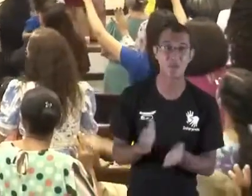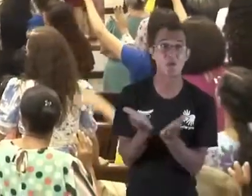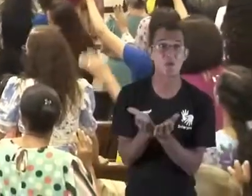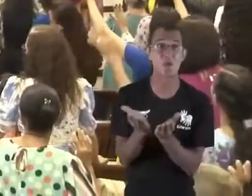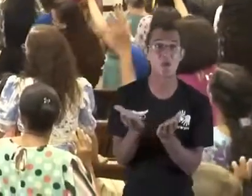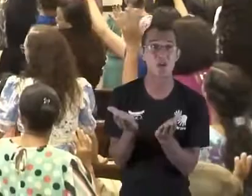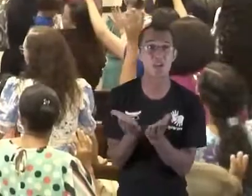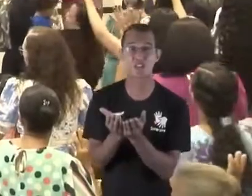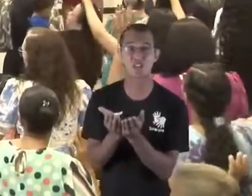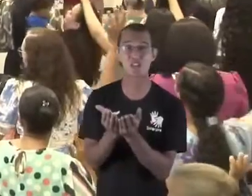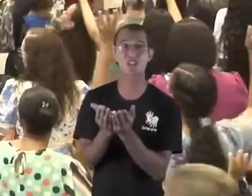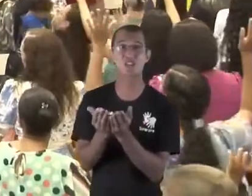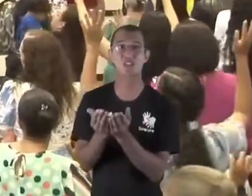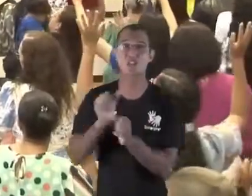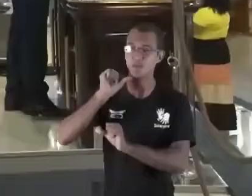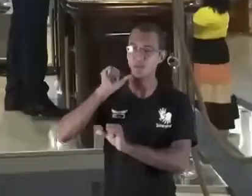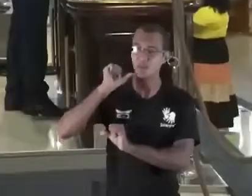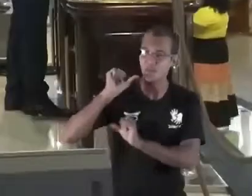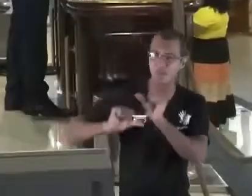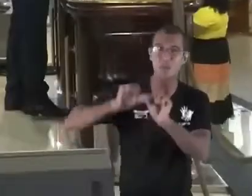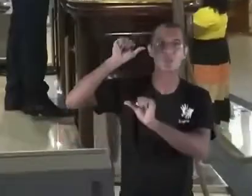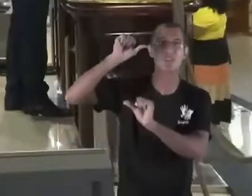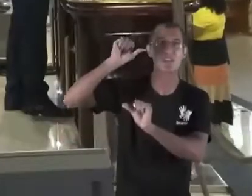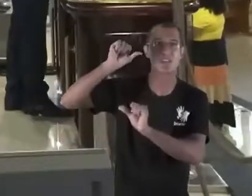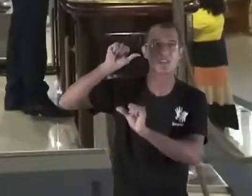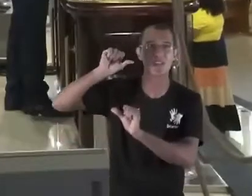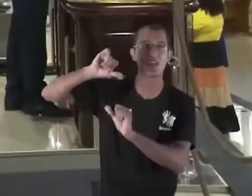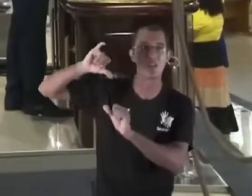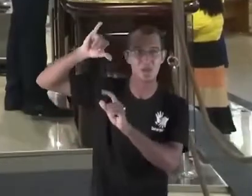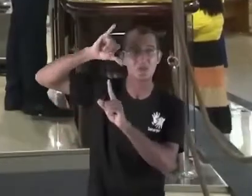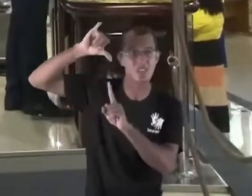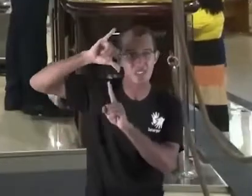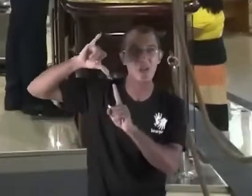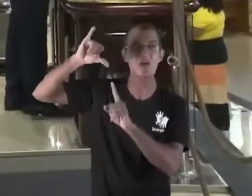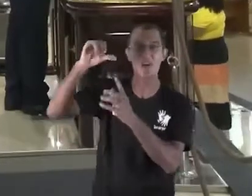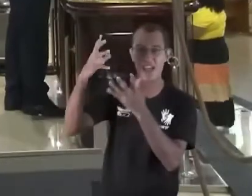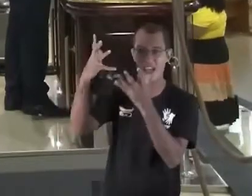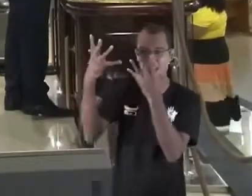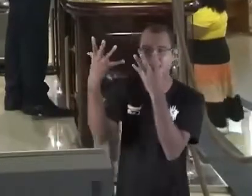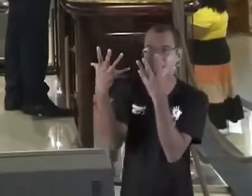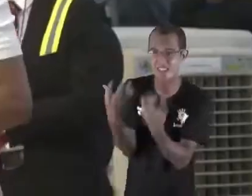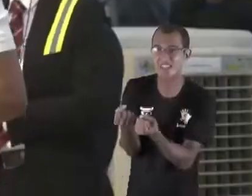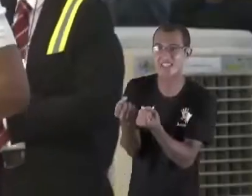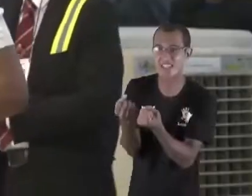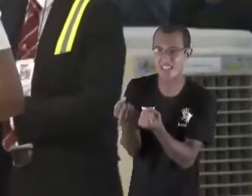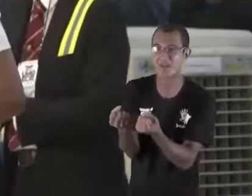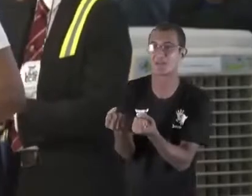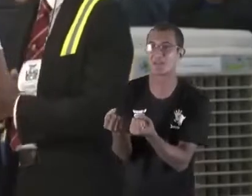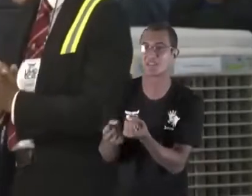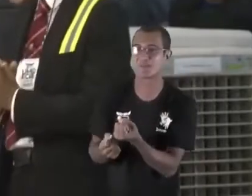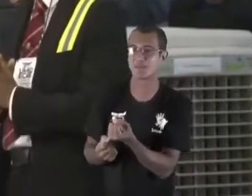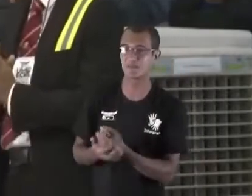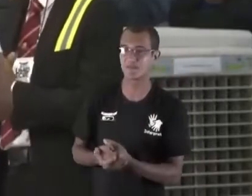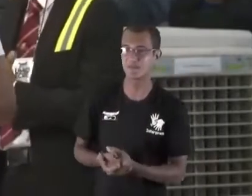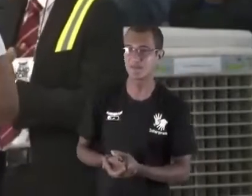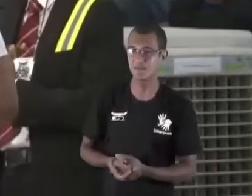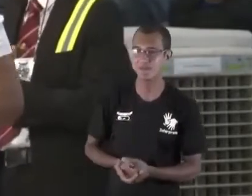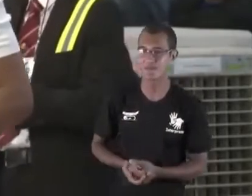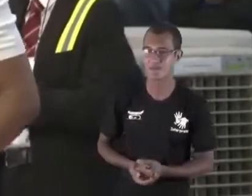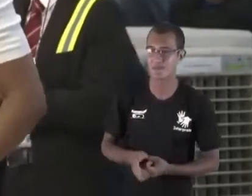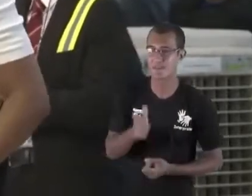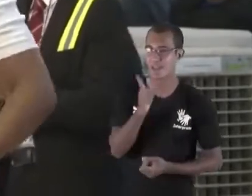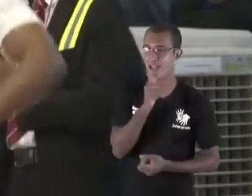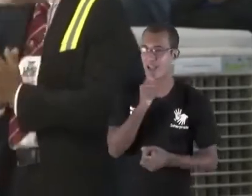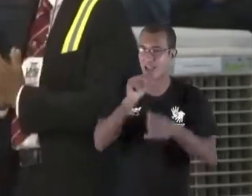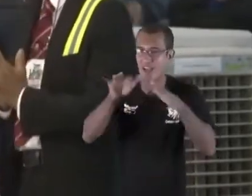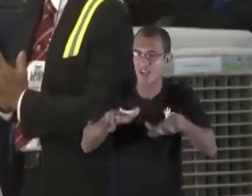Chegou a vigésima segunda. Manda glória pra cima e recebe poder. Ele passa o mar vermelho, sai do mar. Cadê